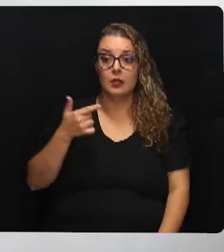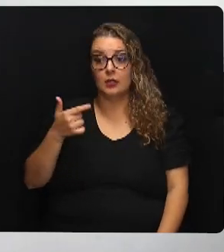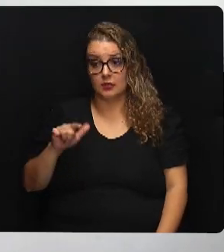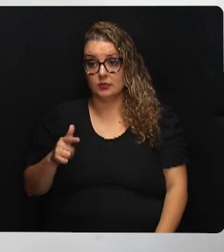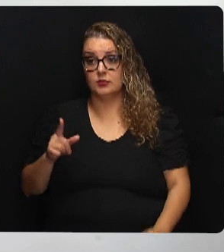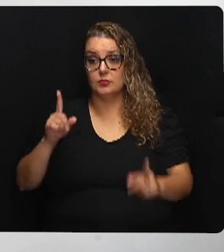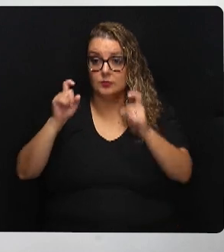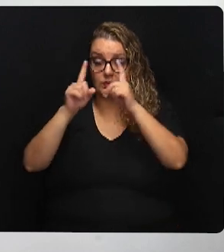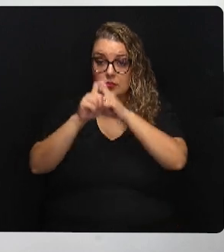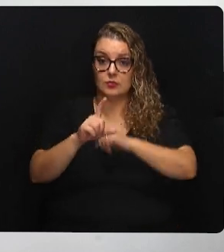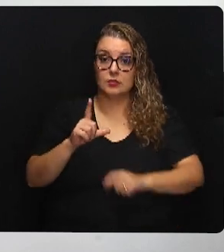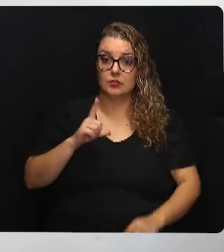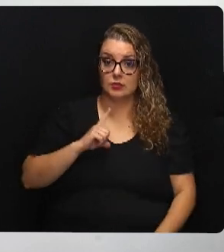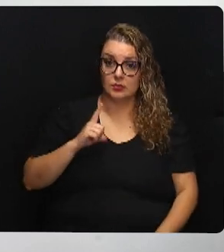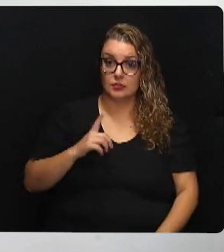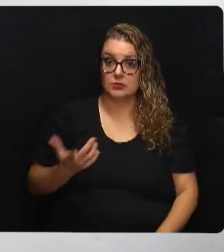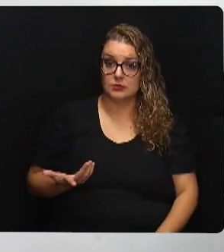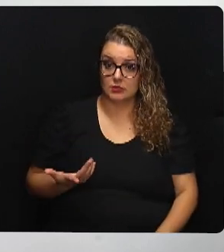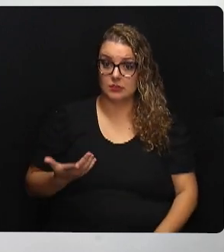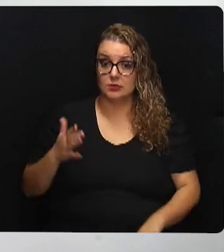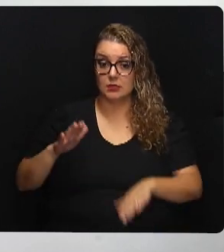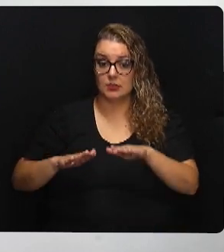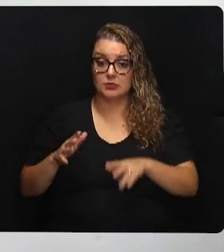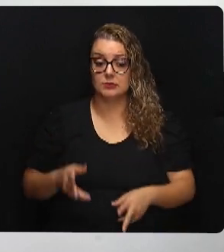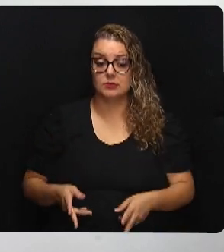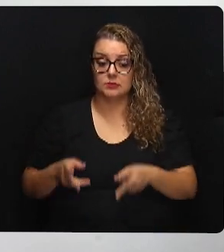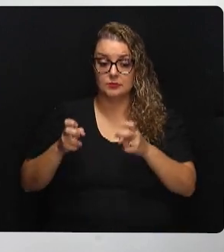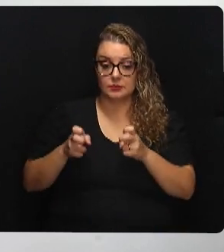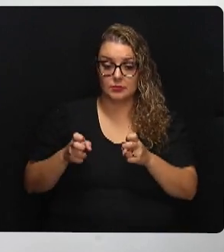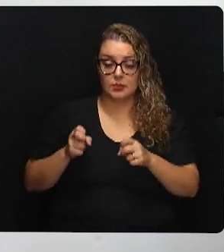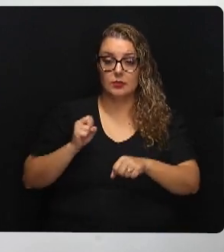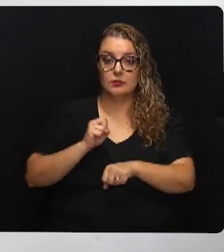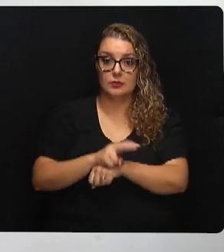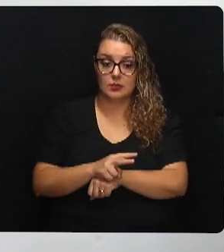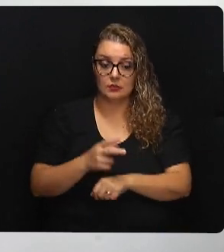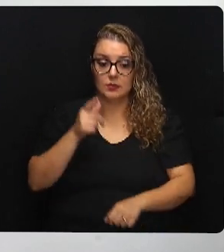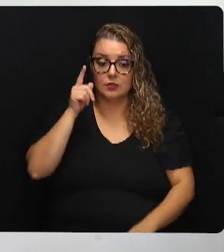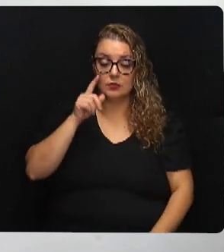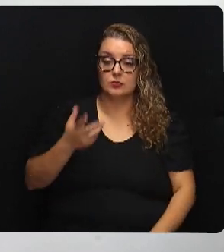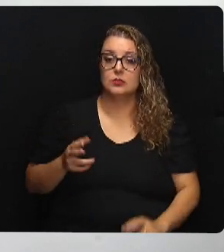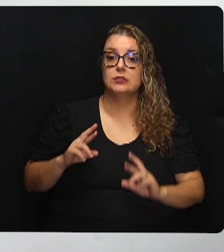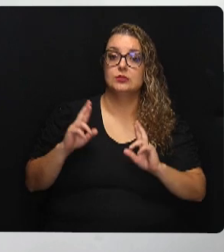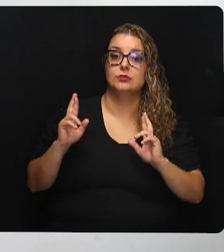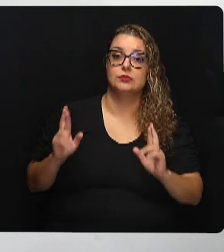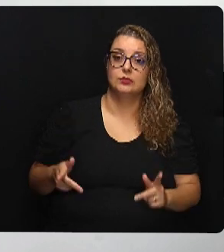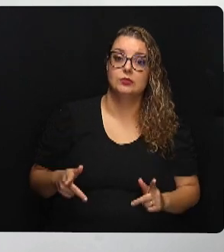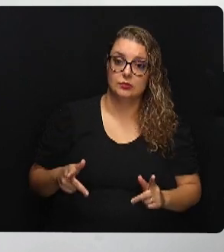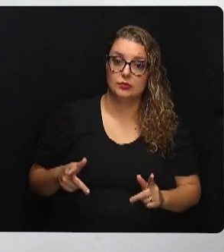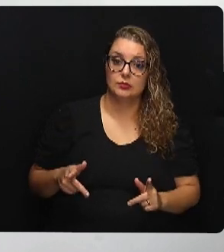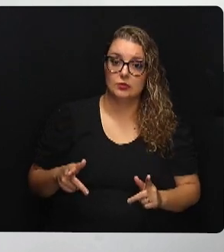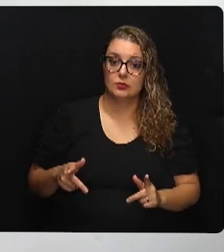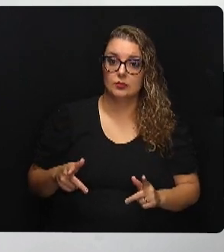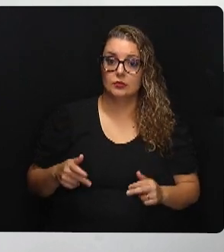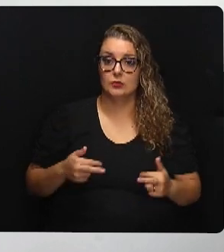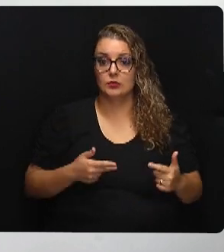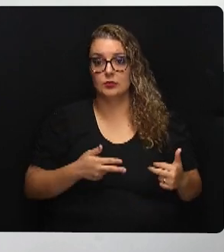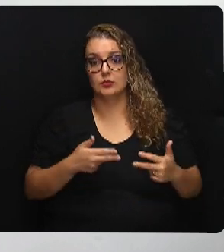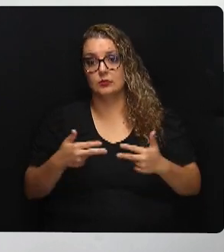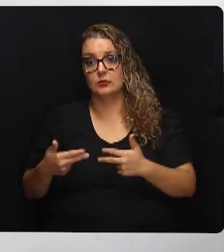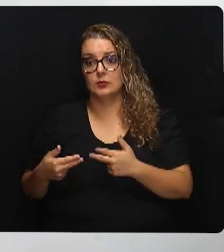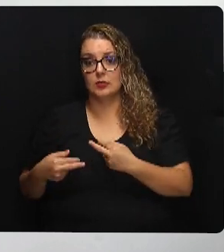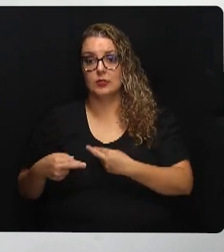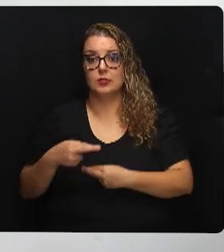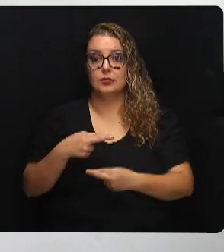aí, novamente, pelas dificuldades que a gente tem, às vezes, de identificar um vírus, mas a gente consegue diferenciar